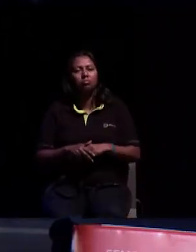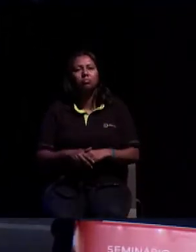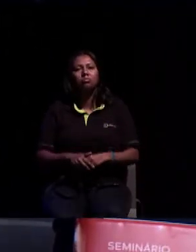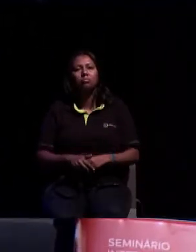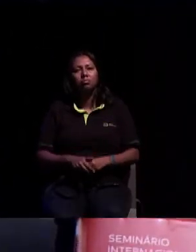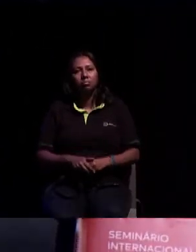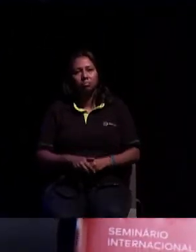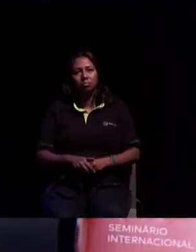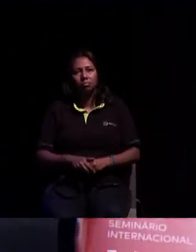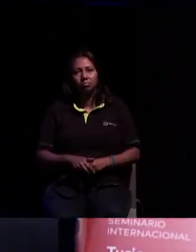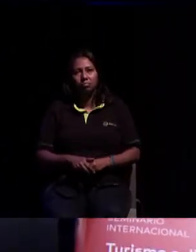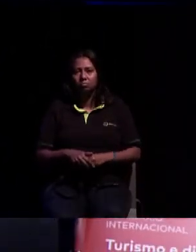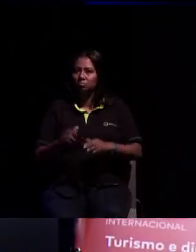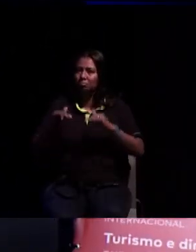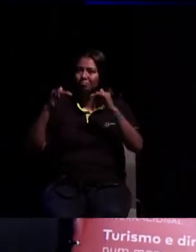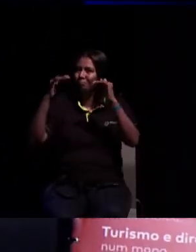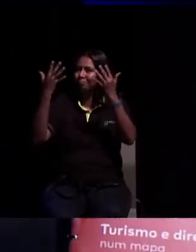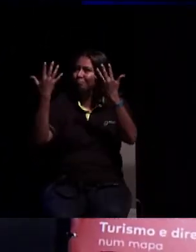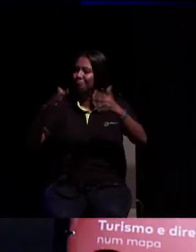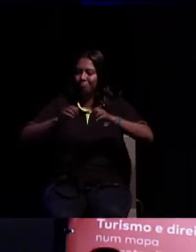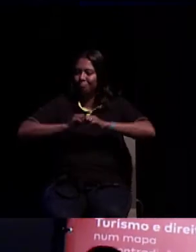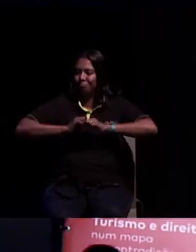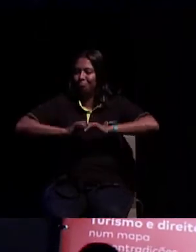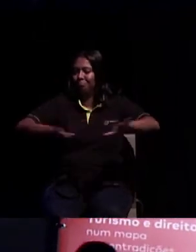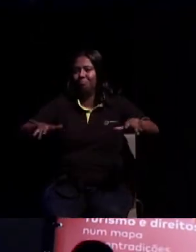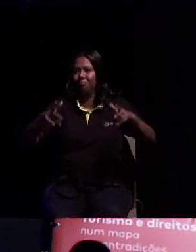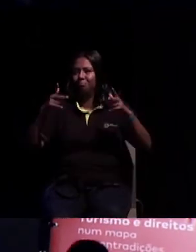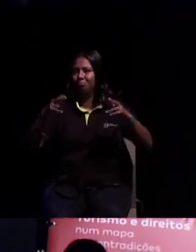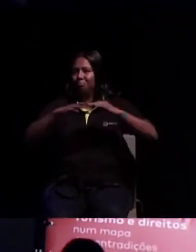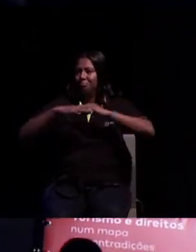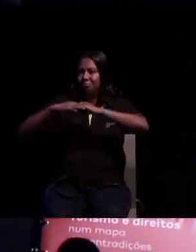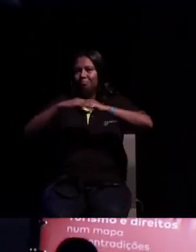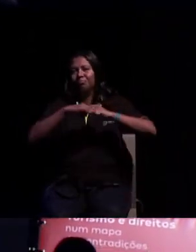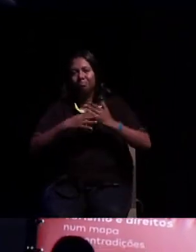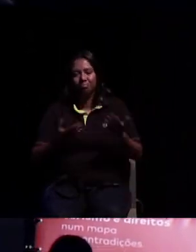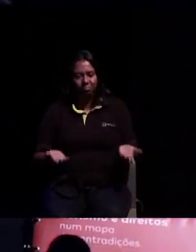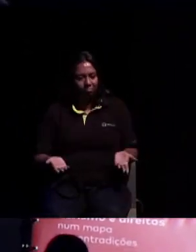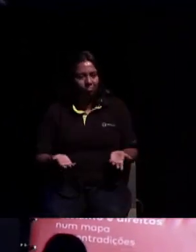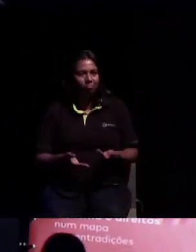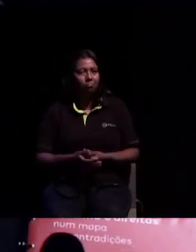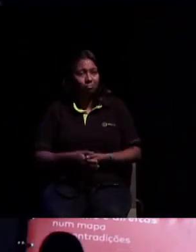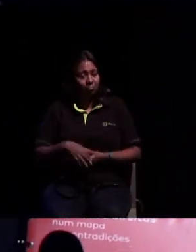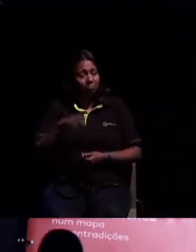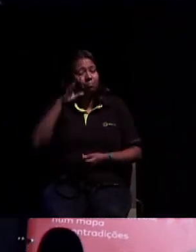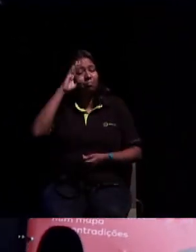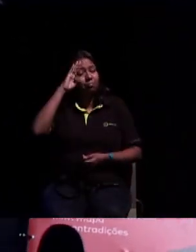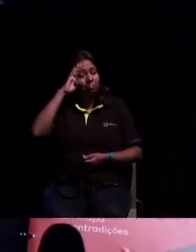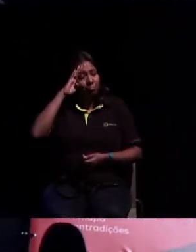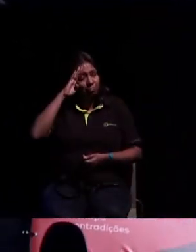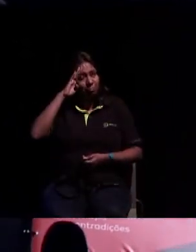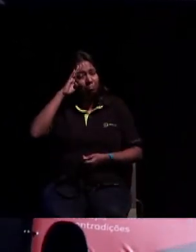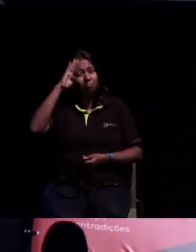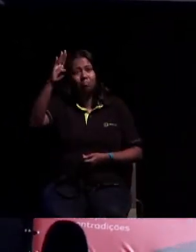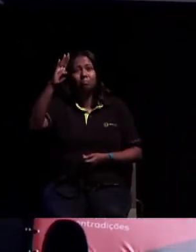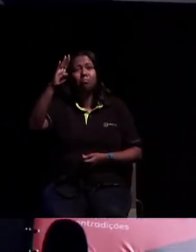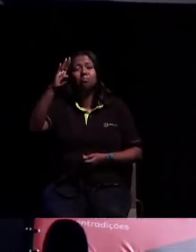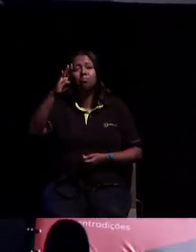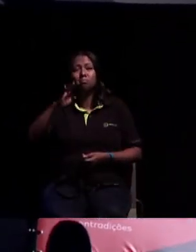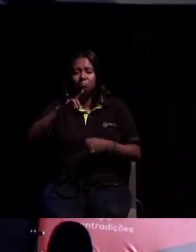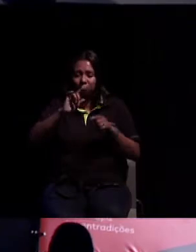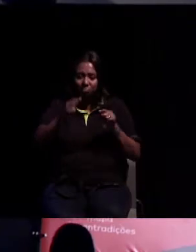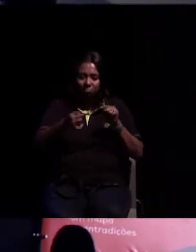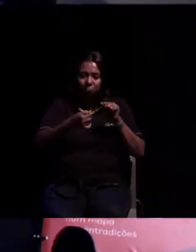é isso que eles não querem, né? E foi exatamente isso que foi o principal motor e o principal objetivo